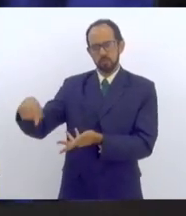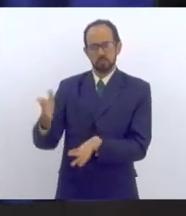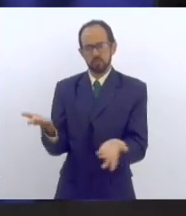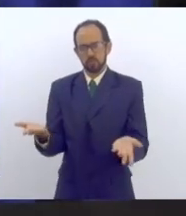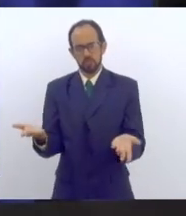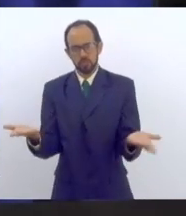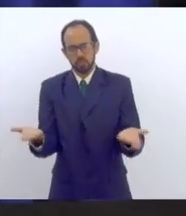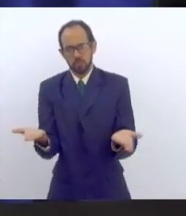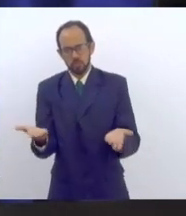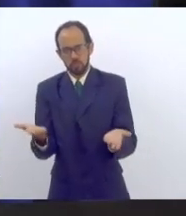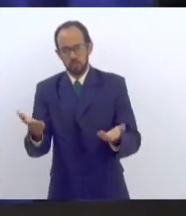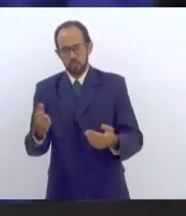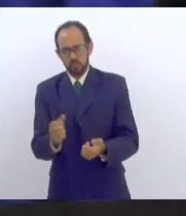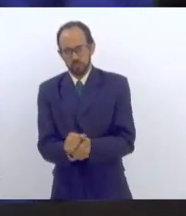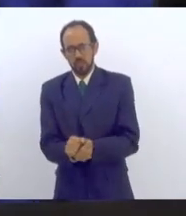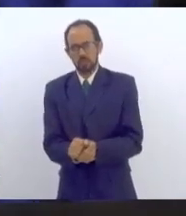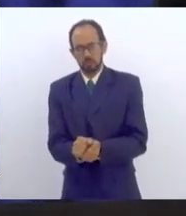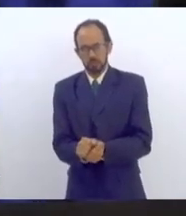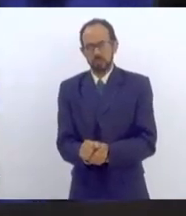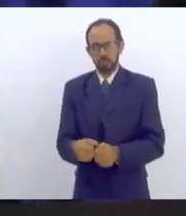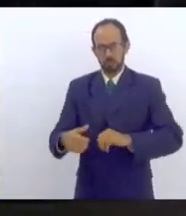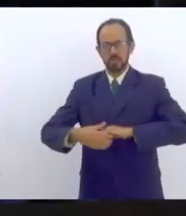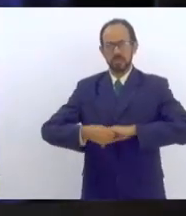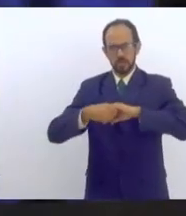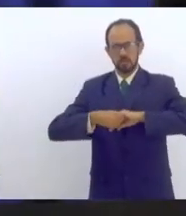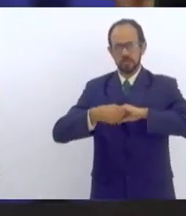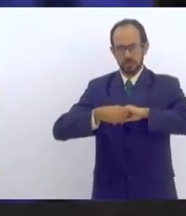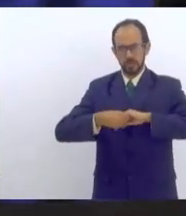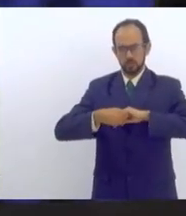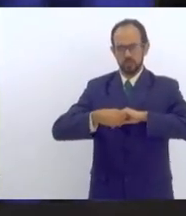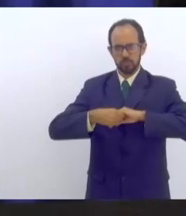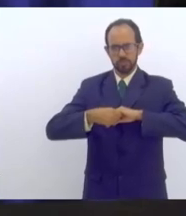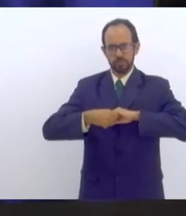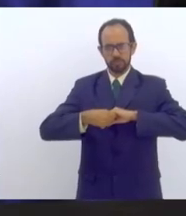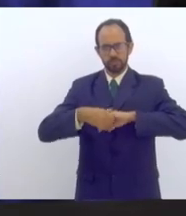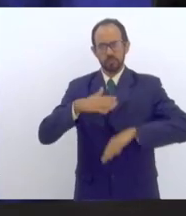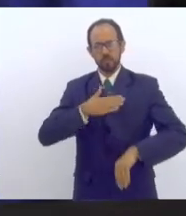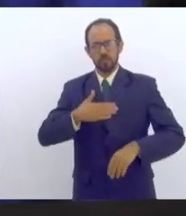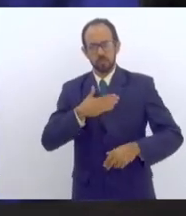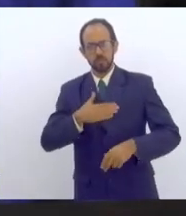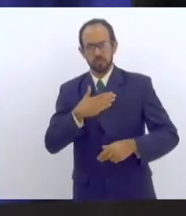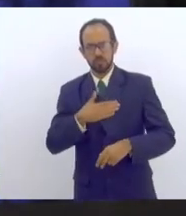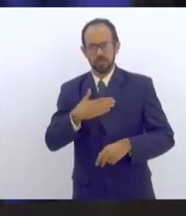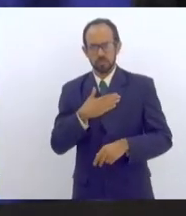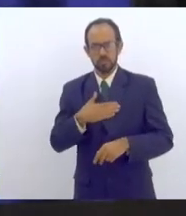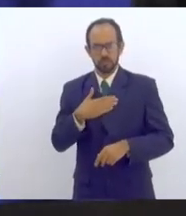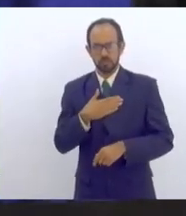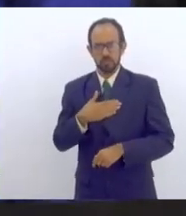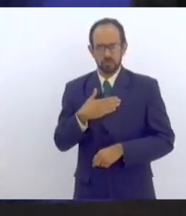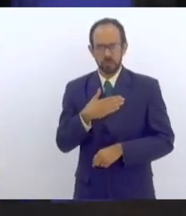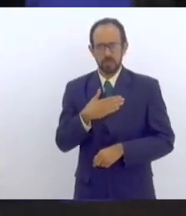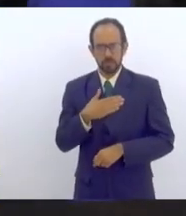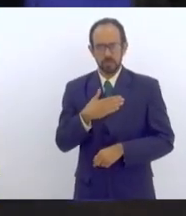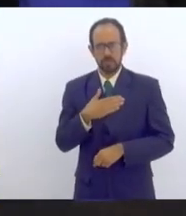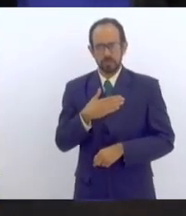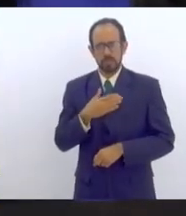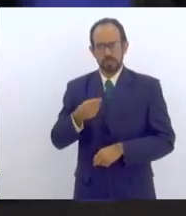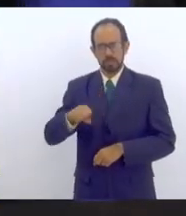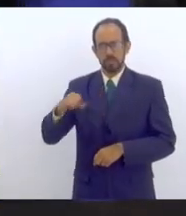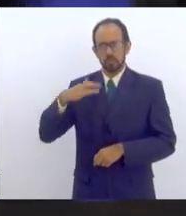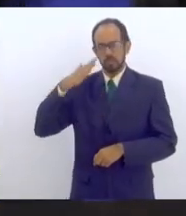com o deferimento dessa fala, dessa saudação. Eu gostaria, se eu soubesse que eu ia falar,